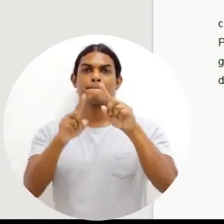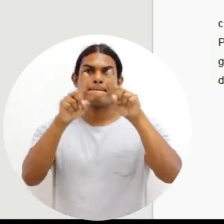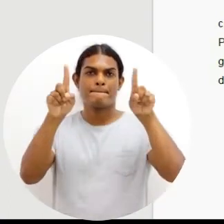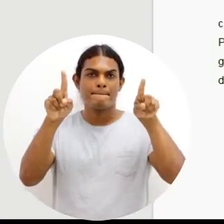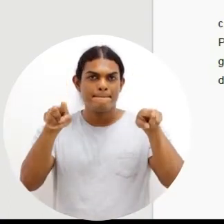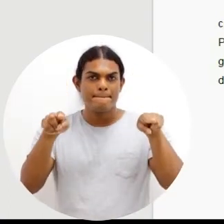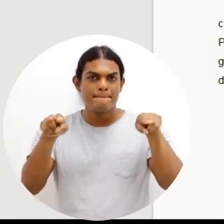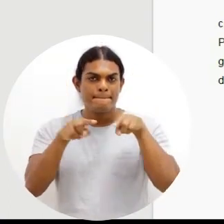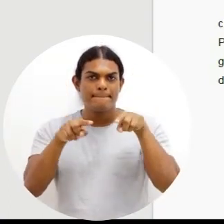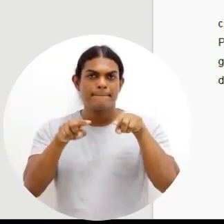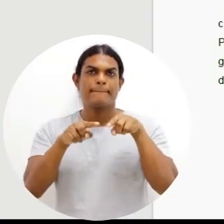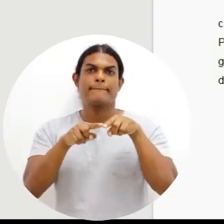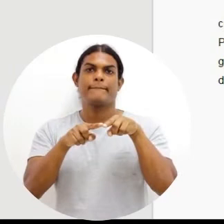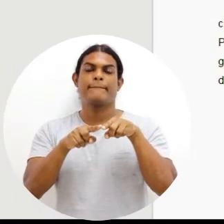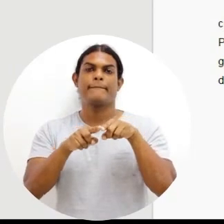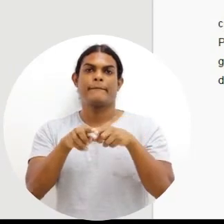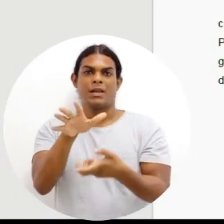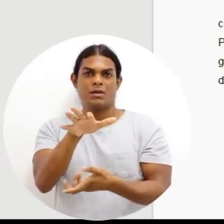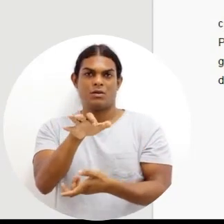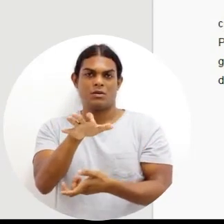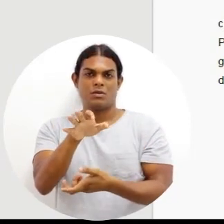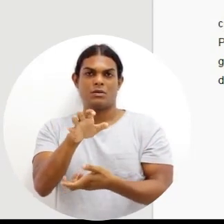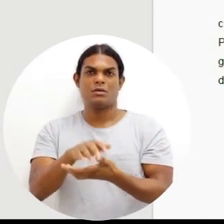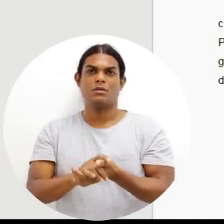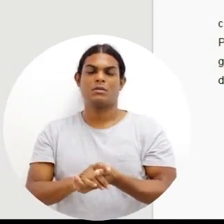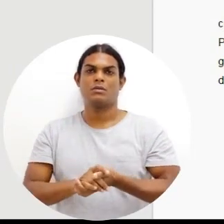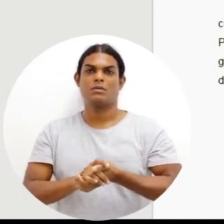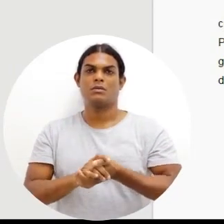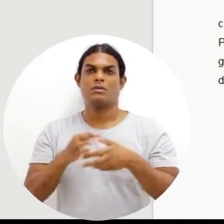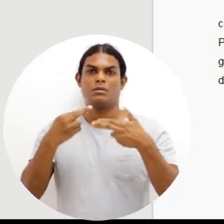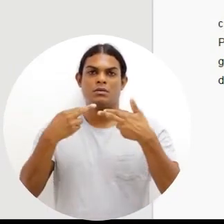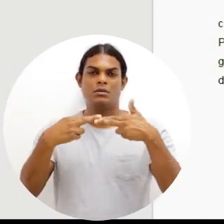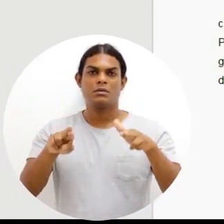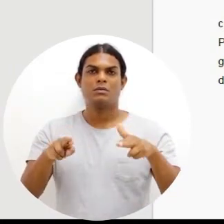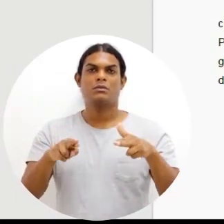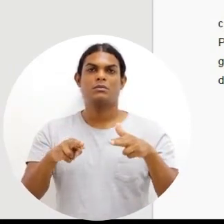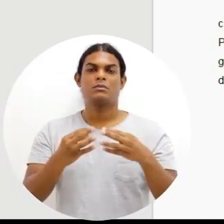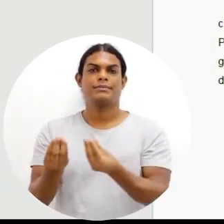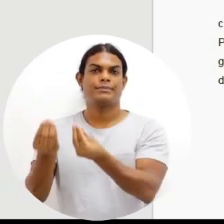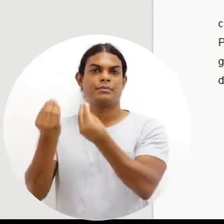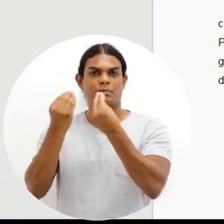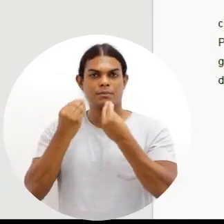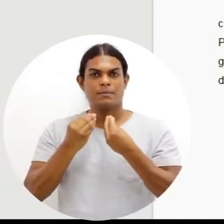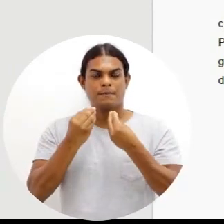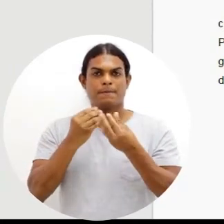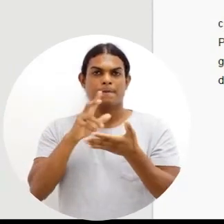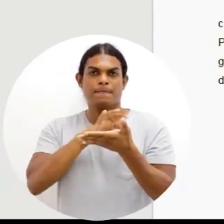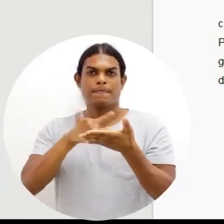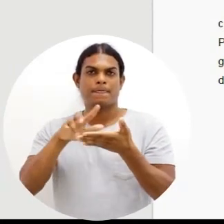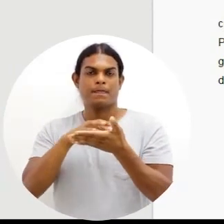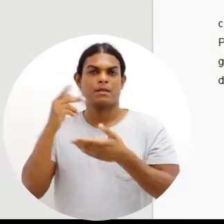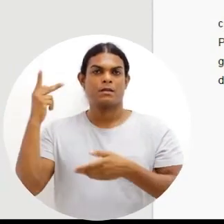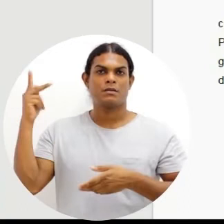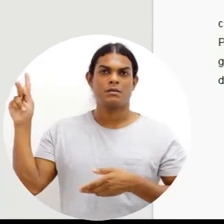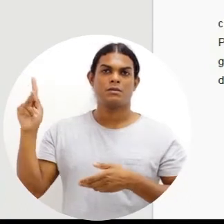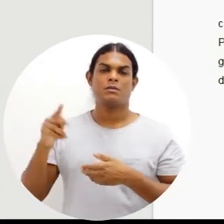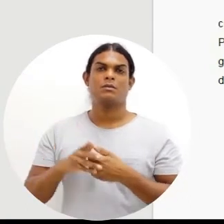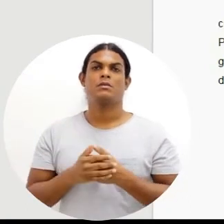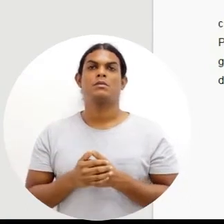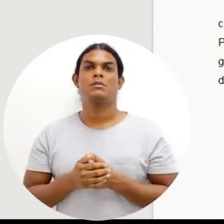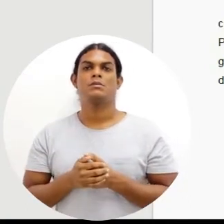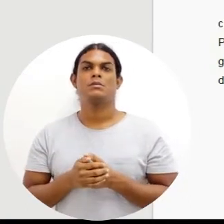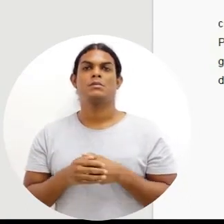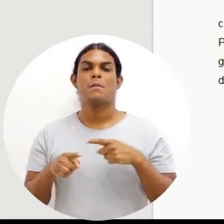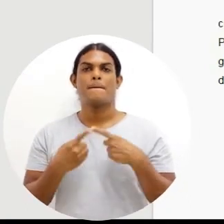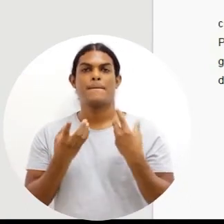dela. Então quando eu clico em resolver, eu vou lá e aceito o comentário que ela fez e aquilo desaparece para mim. Mas aí se eu